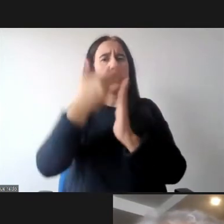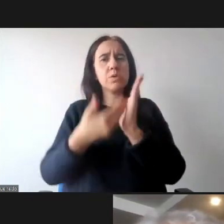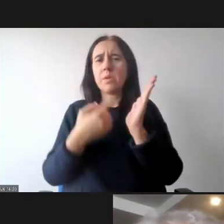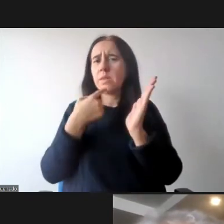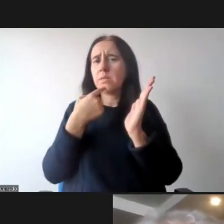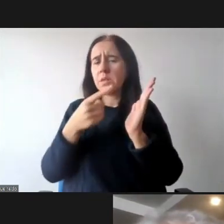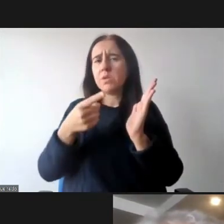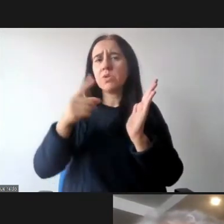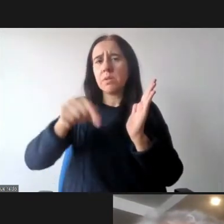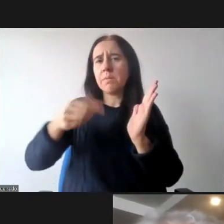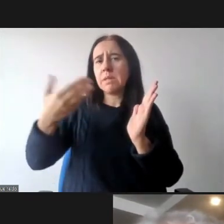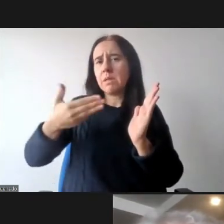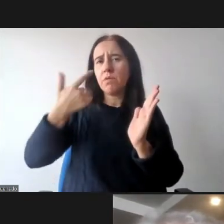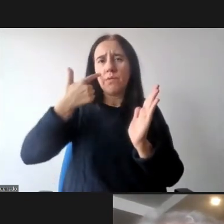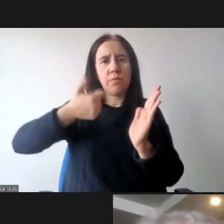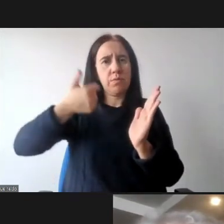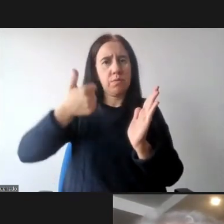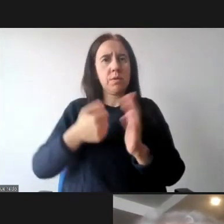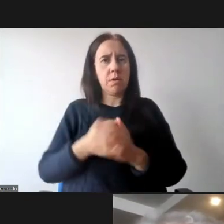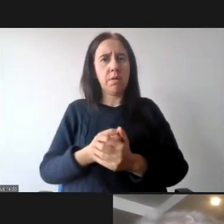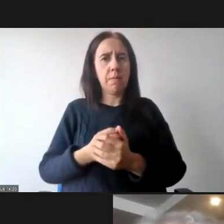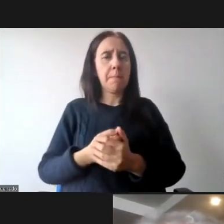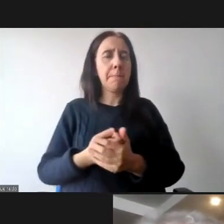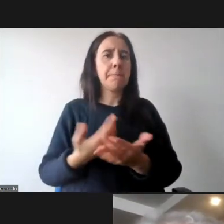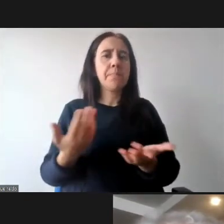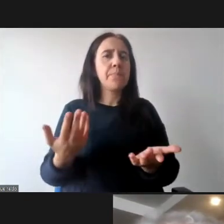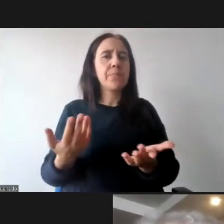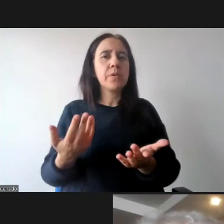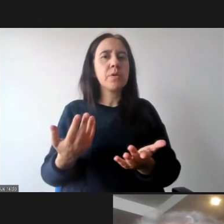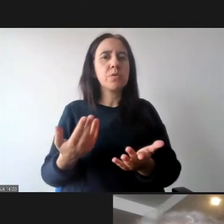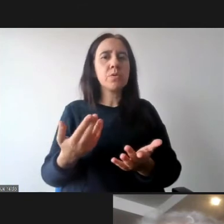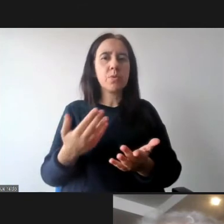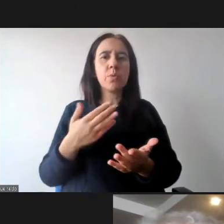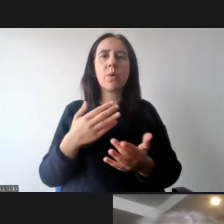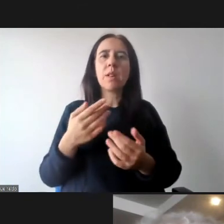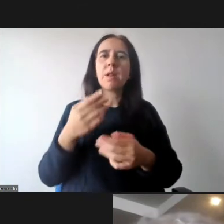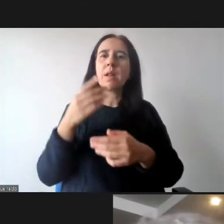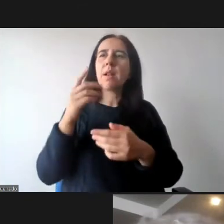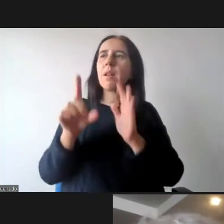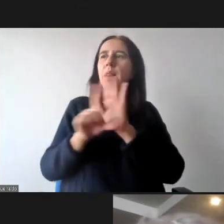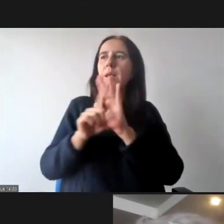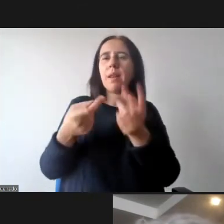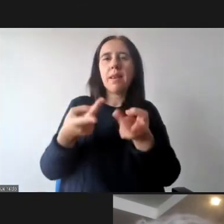direito fundamental. Portanto, não é uma atuação livre da lei, mas